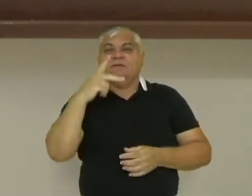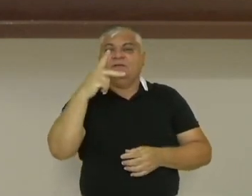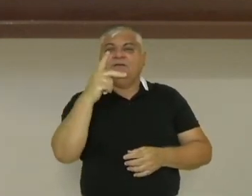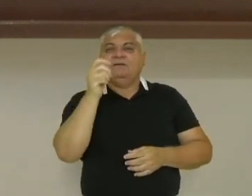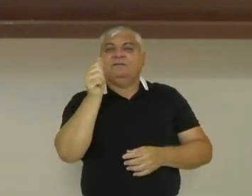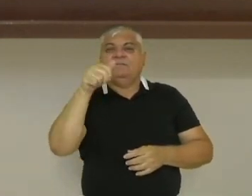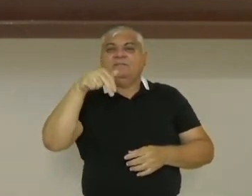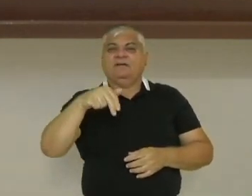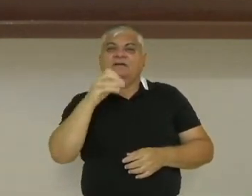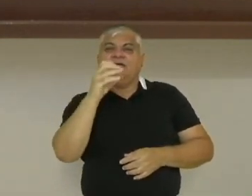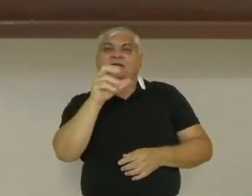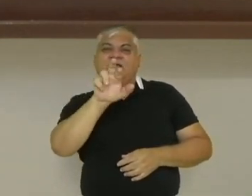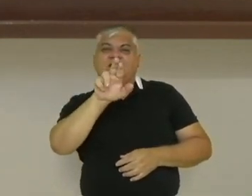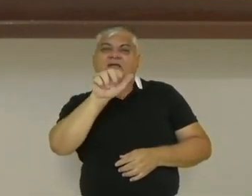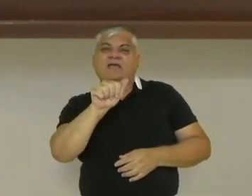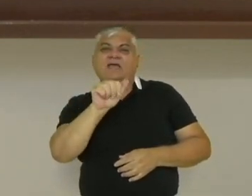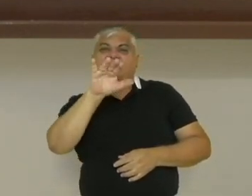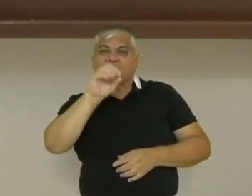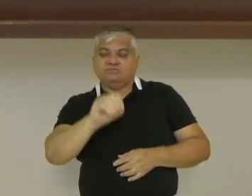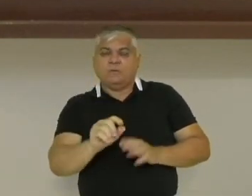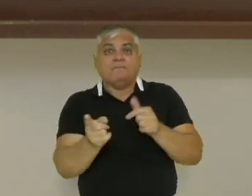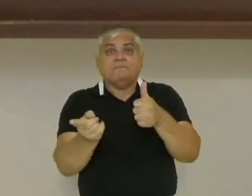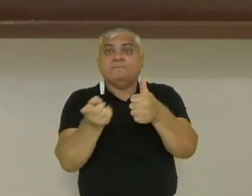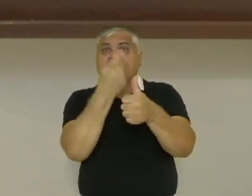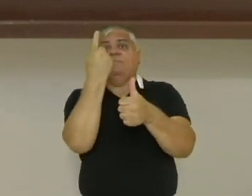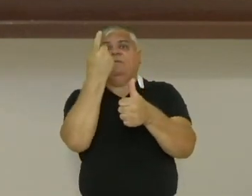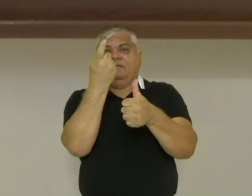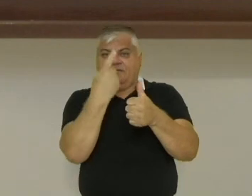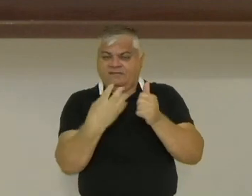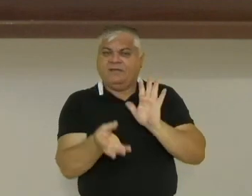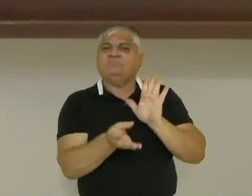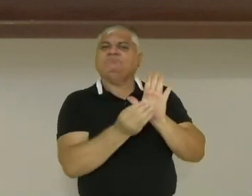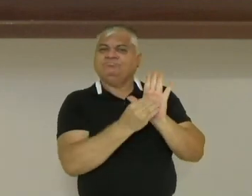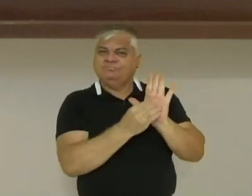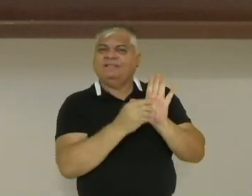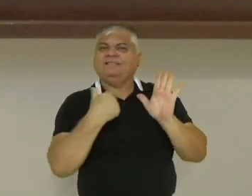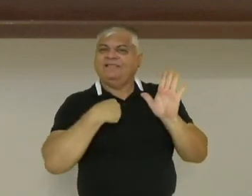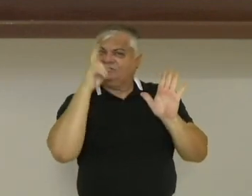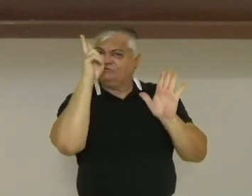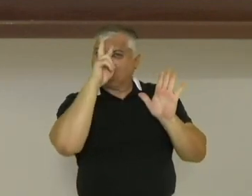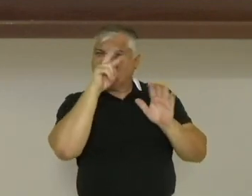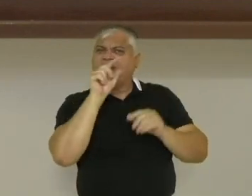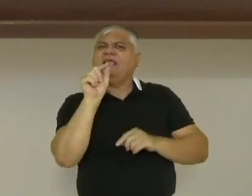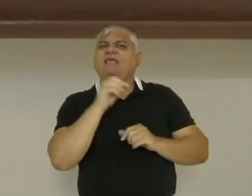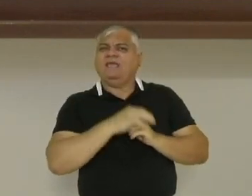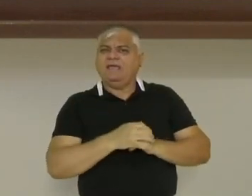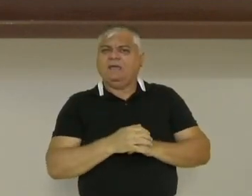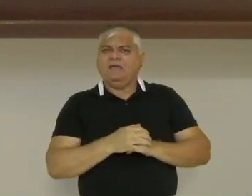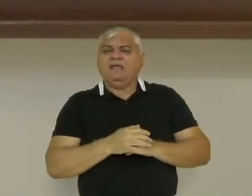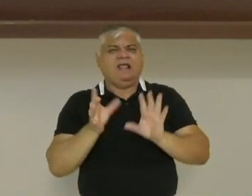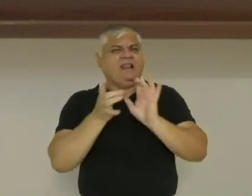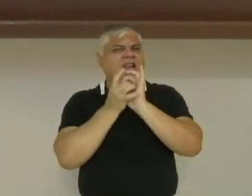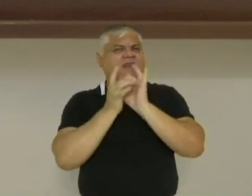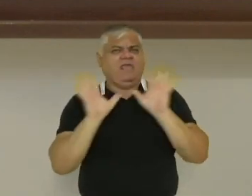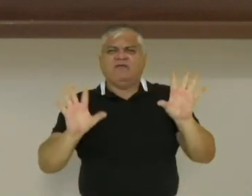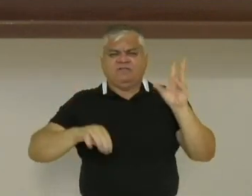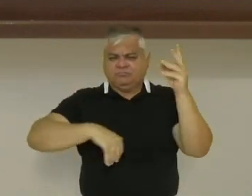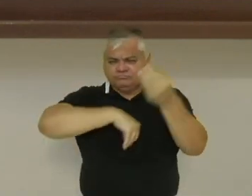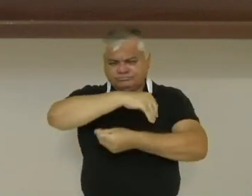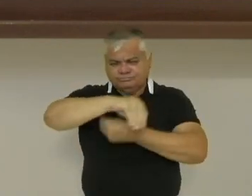pancrácio, que foi uma das primeiras lutas a serem registradas. Quem ia ser o pancrácio? Quem podia? Na pancrácio podia um pouquinho de tudo,